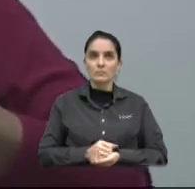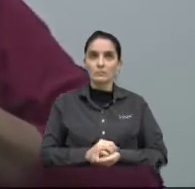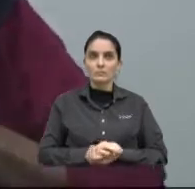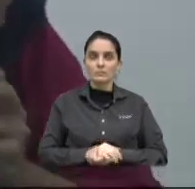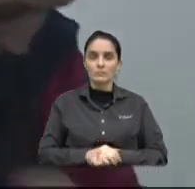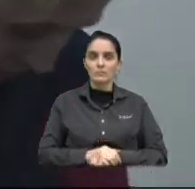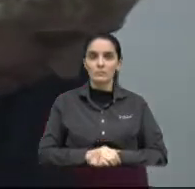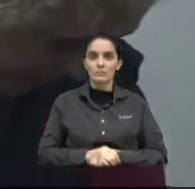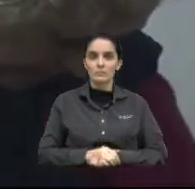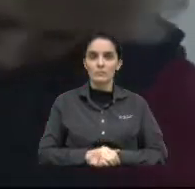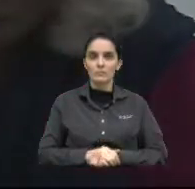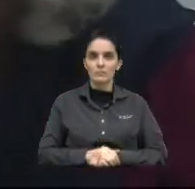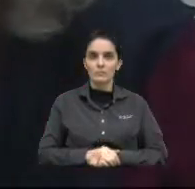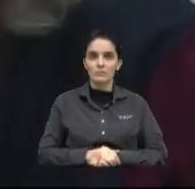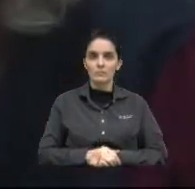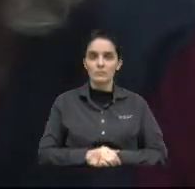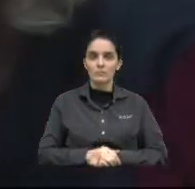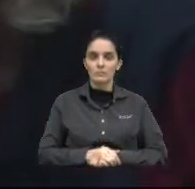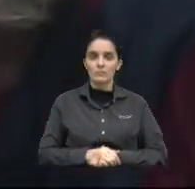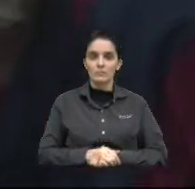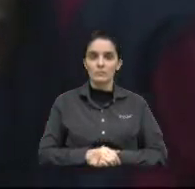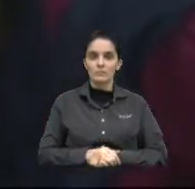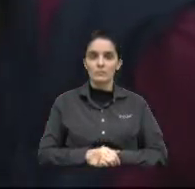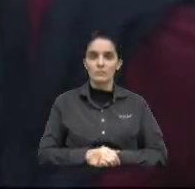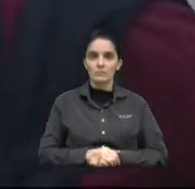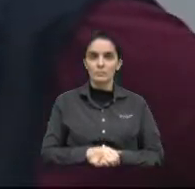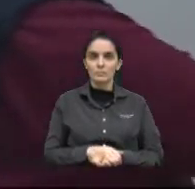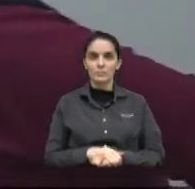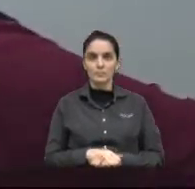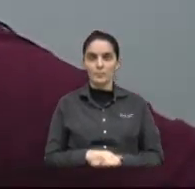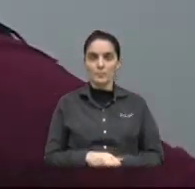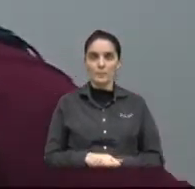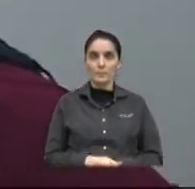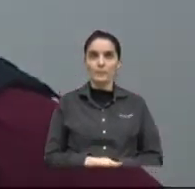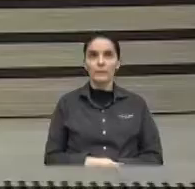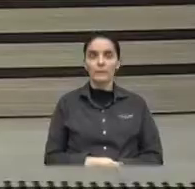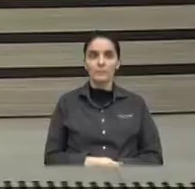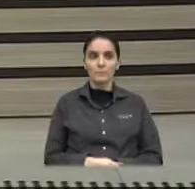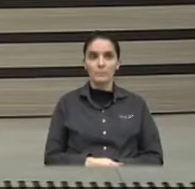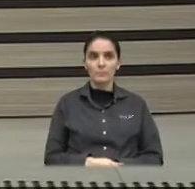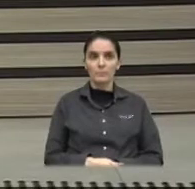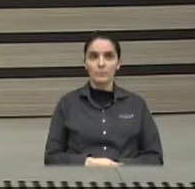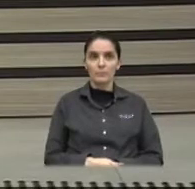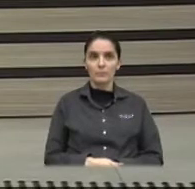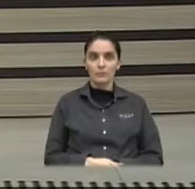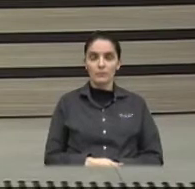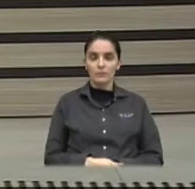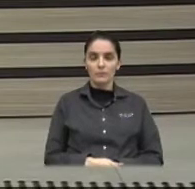obrigado se manifesta interesse em discutir também presidentes chegaram primeiro